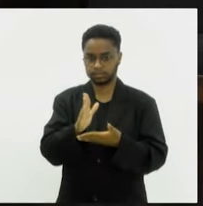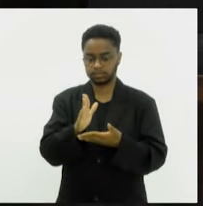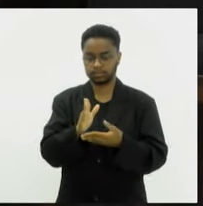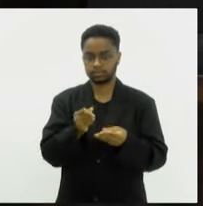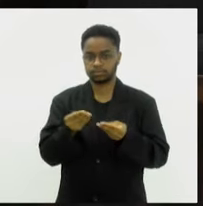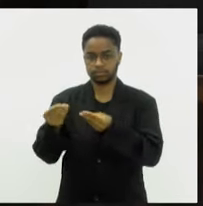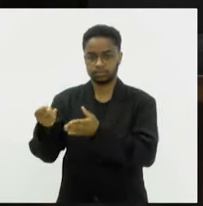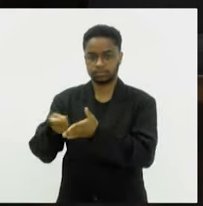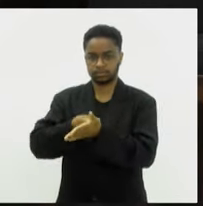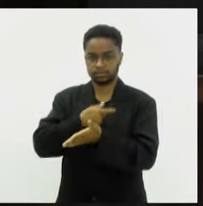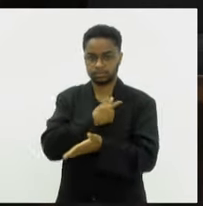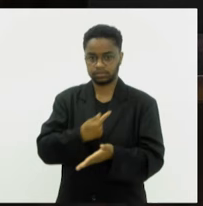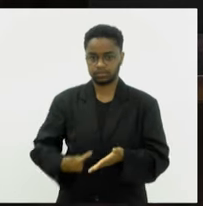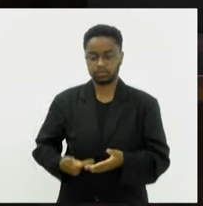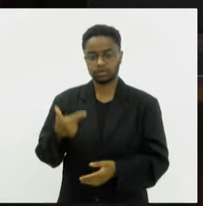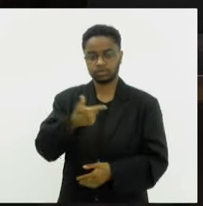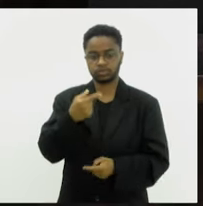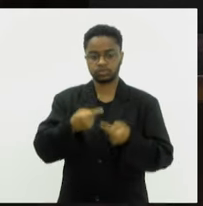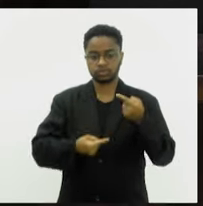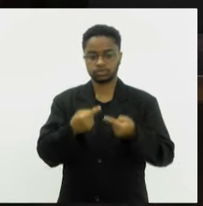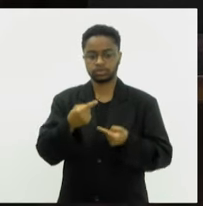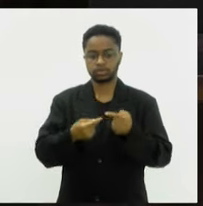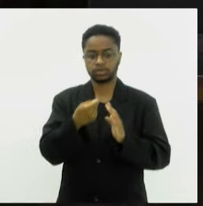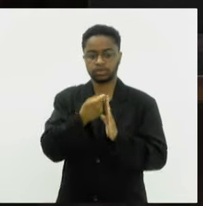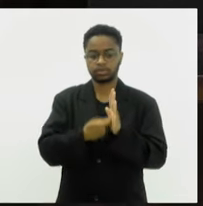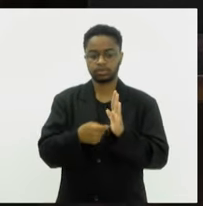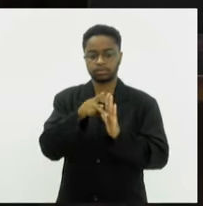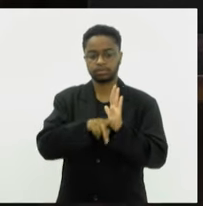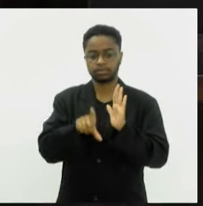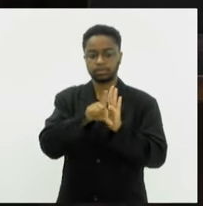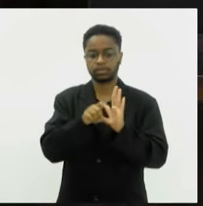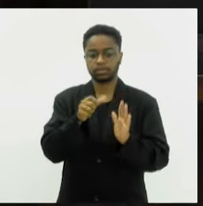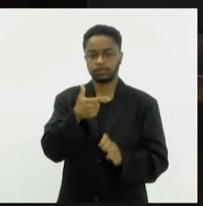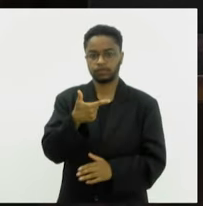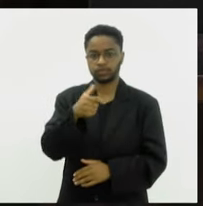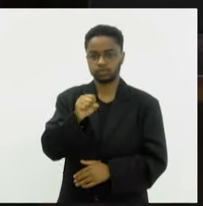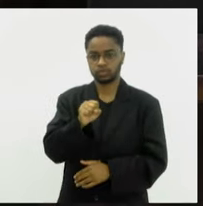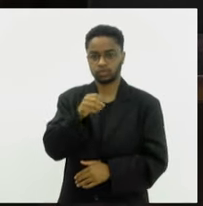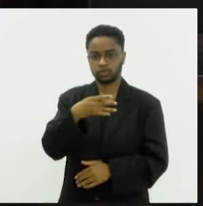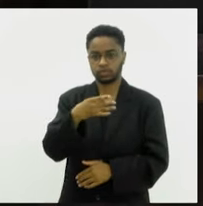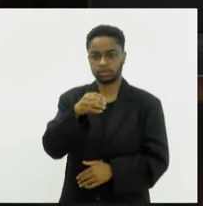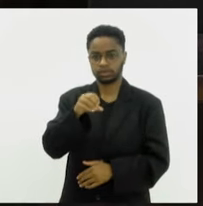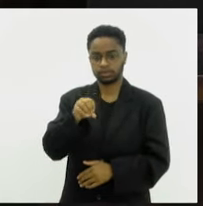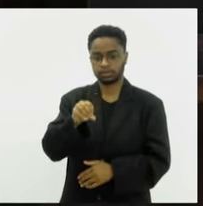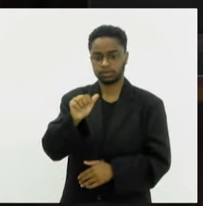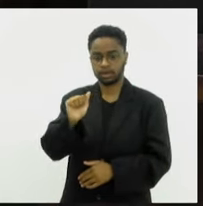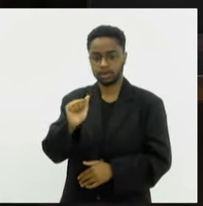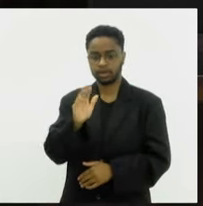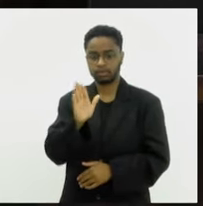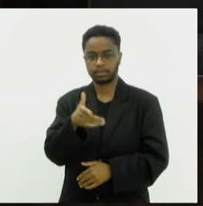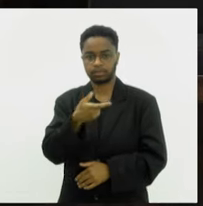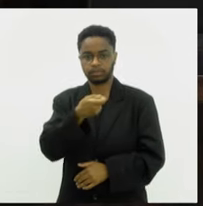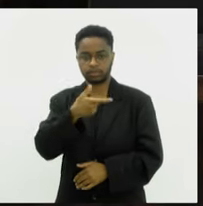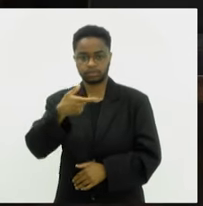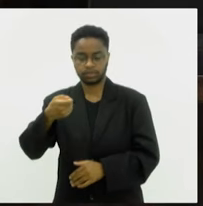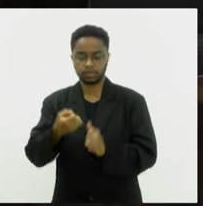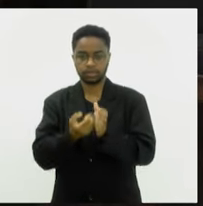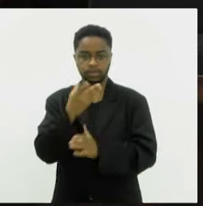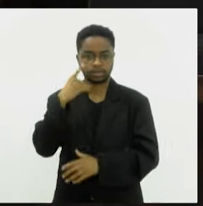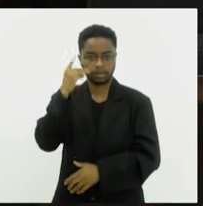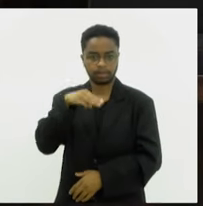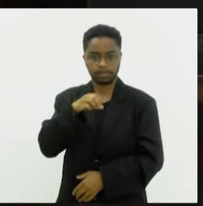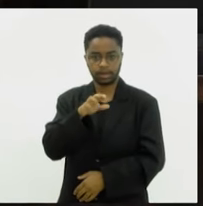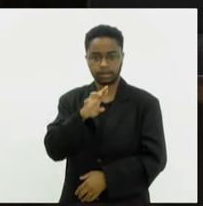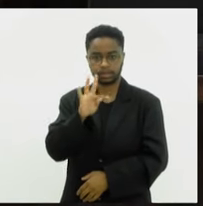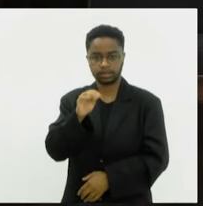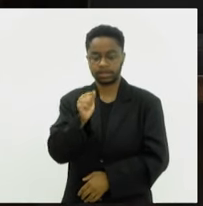Aprovada. Vai autógrafo. Em segunda discussão, redação do vencido, projeto de lei número 2849-A de 2020, de autoria da deputada Marta Rocha,